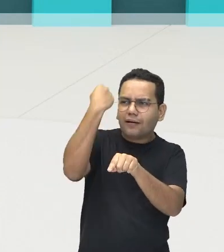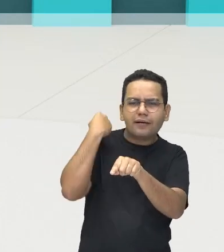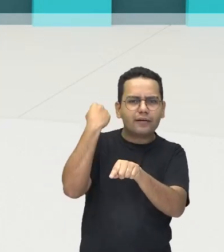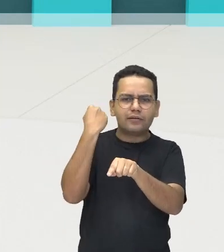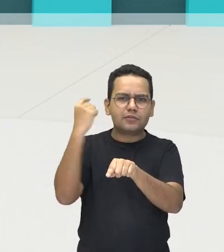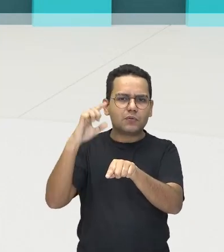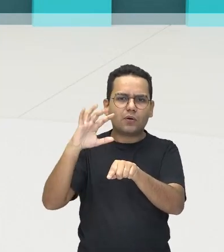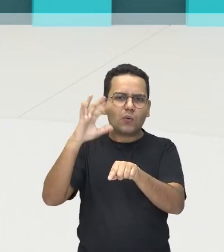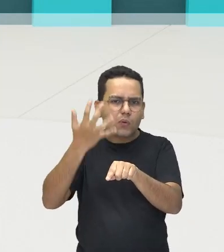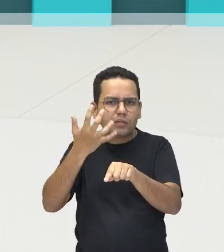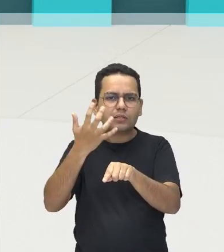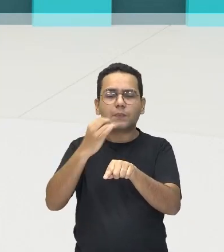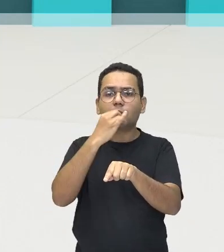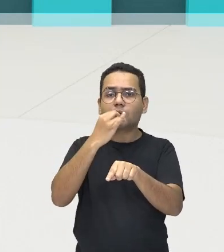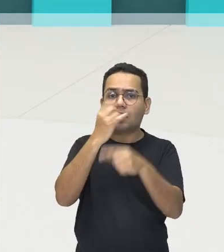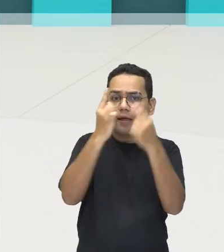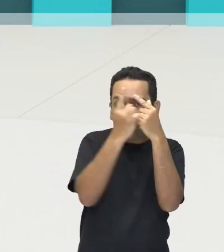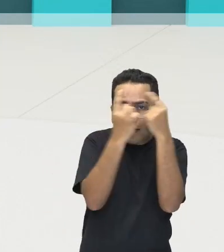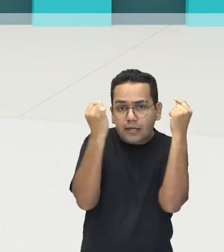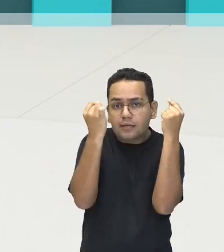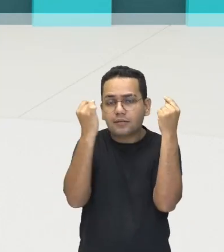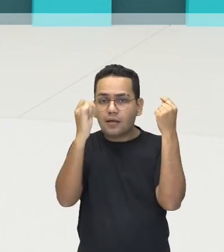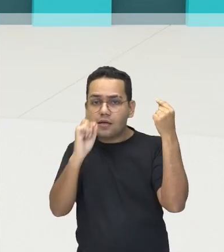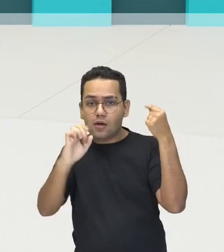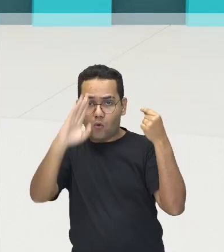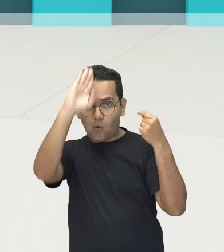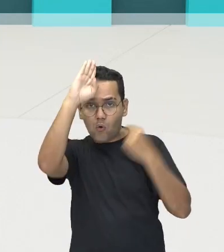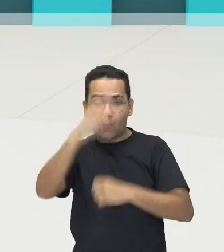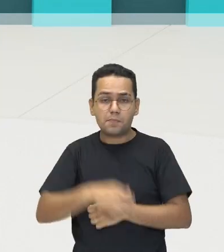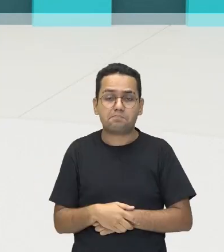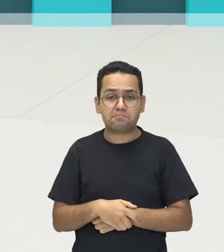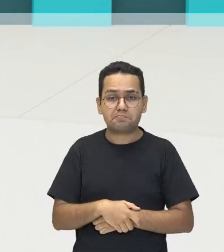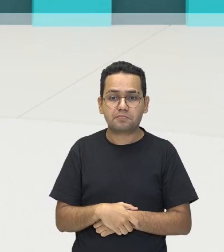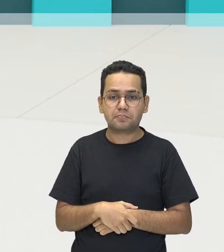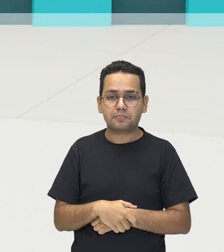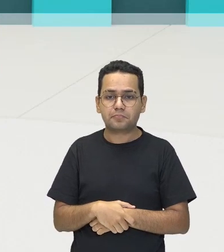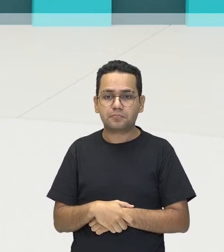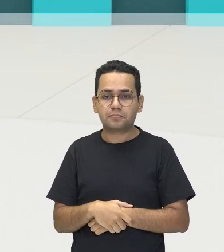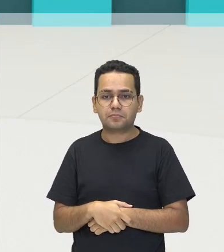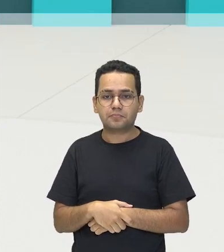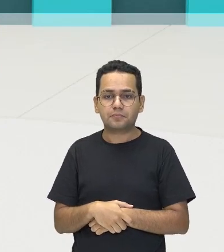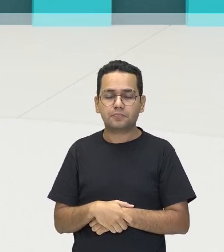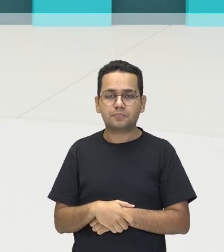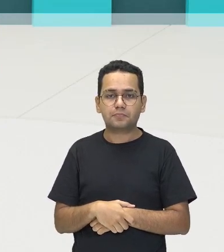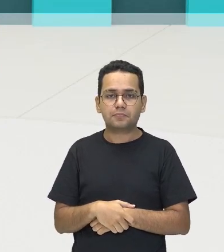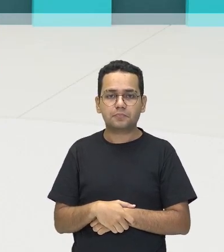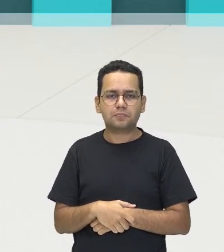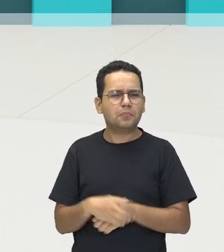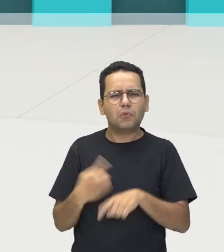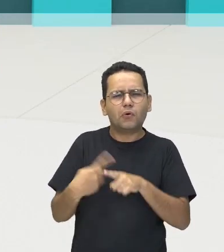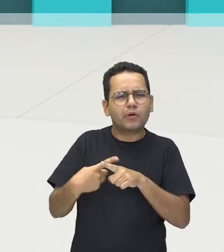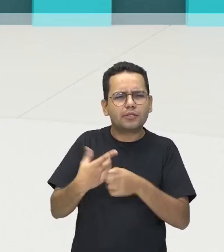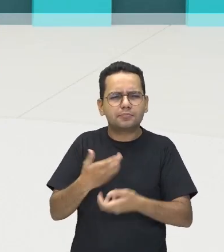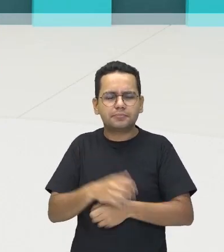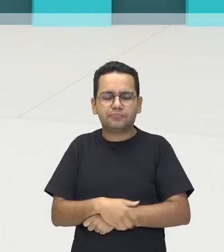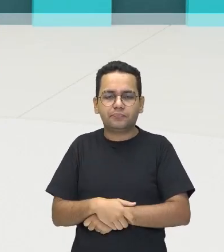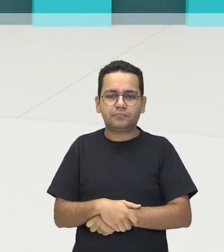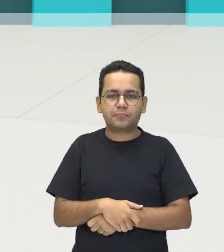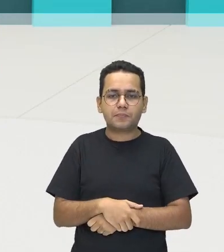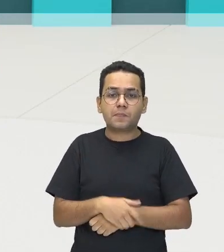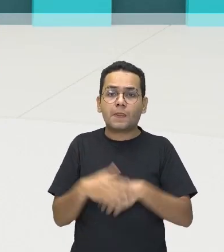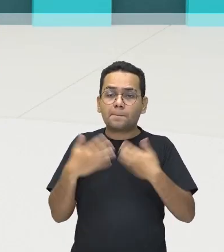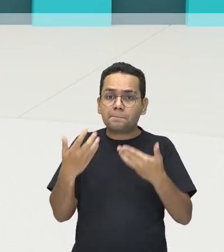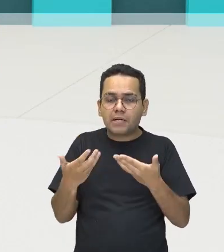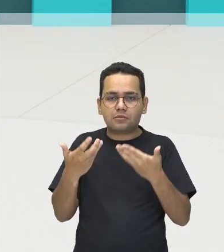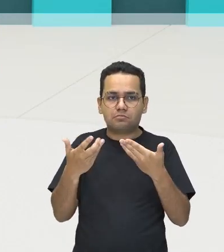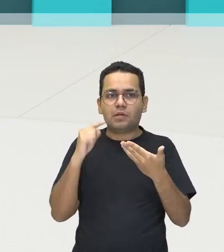você voltar a essas duas grandes cidades, não há cidades, a esses dois grandes povos, vocês perceberão que o homem lá é o